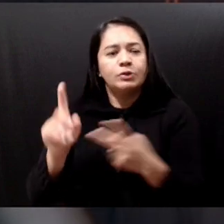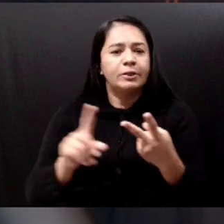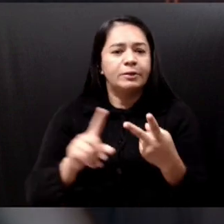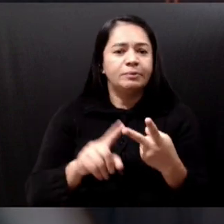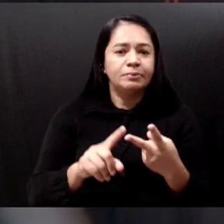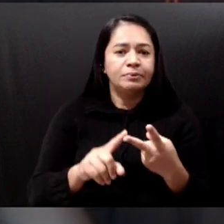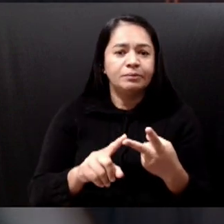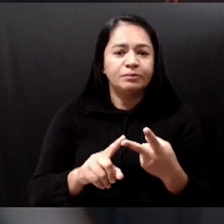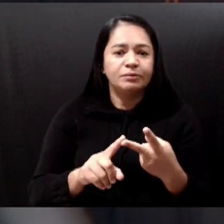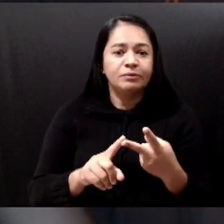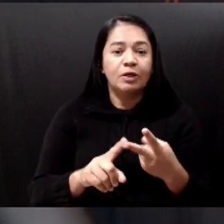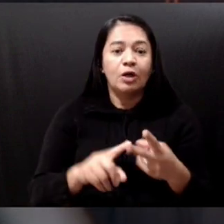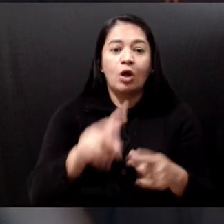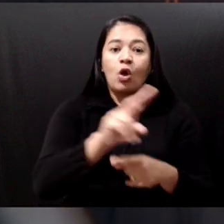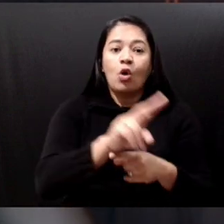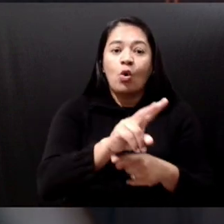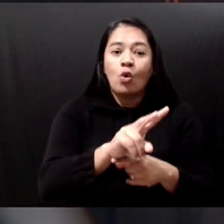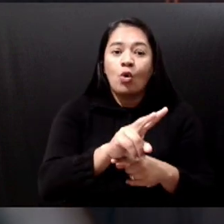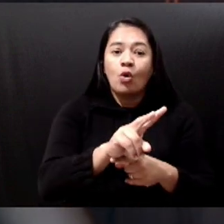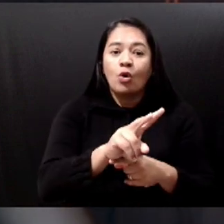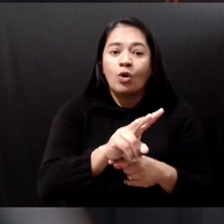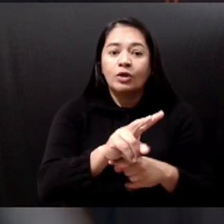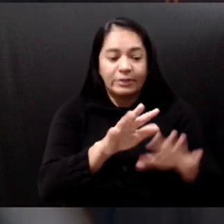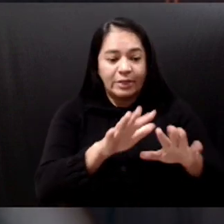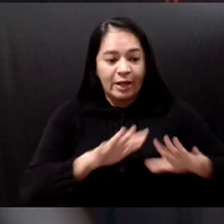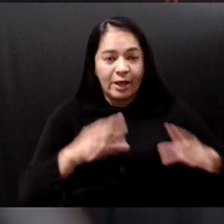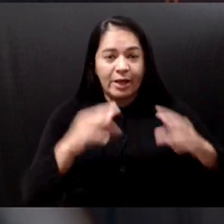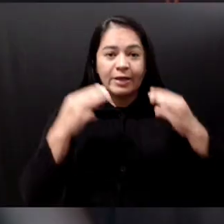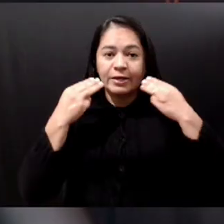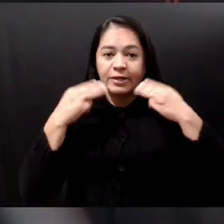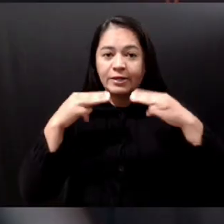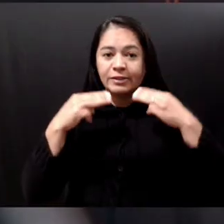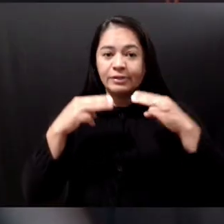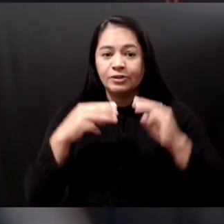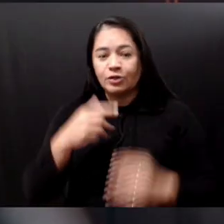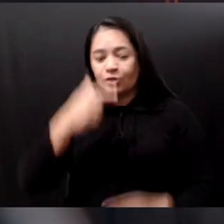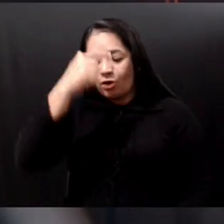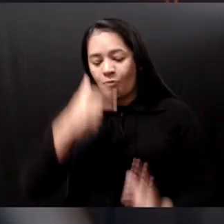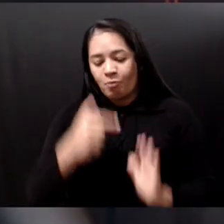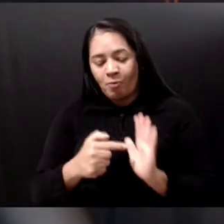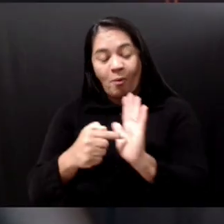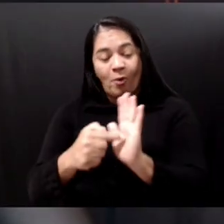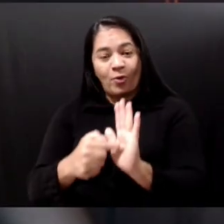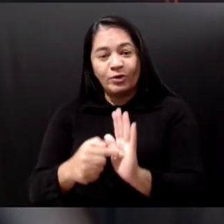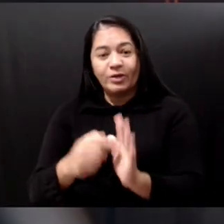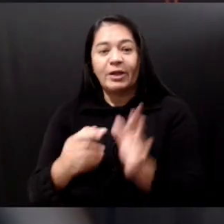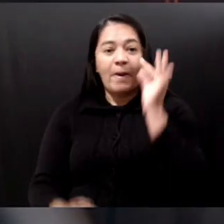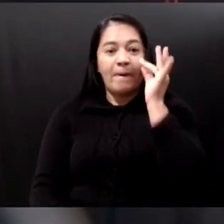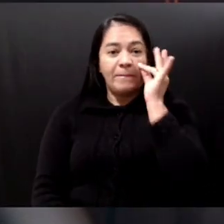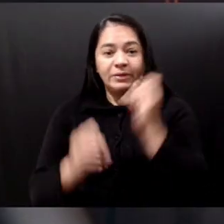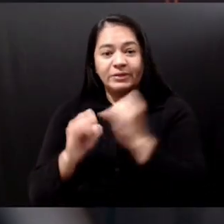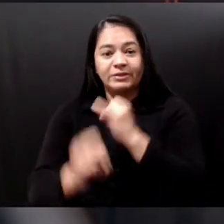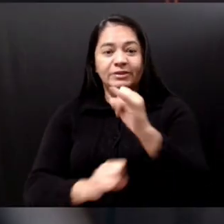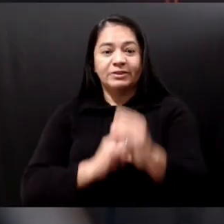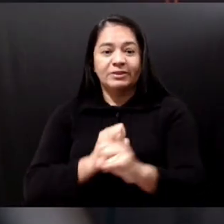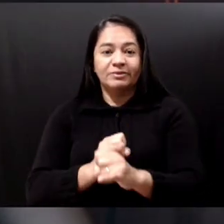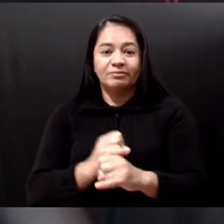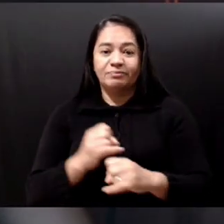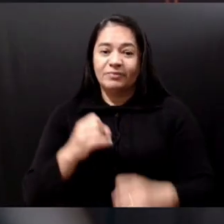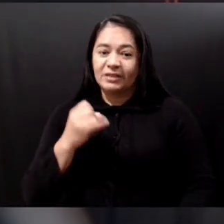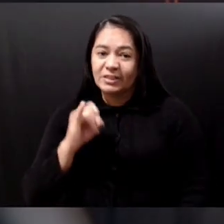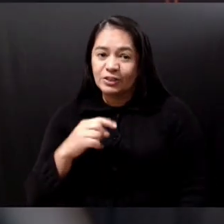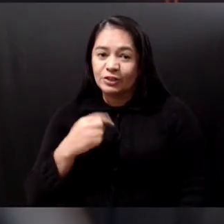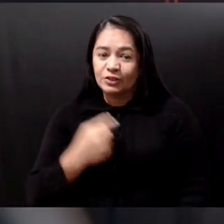da tua área de marketing, do teu se mostrar, do teu estar presente no digital. Uhum. Então, se a gente começa a blocar